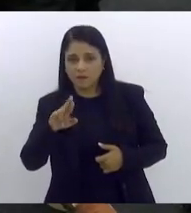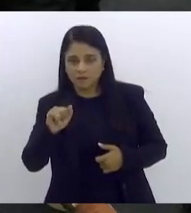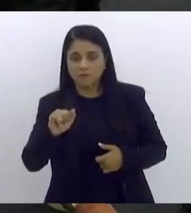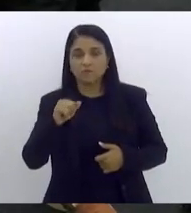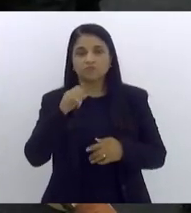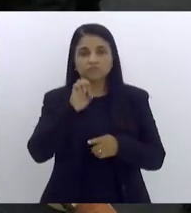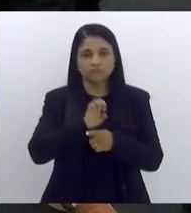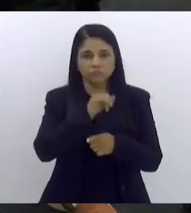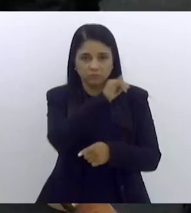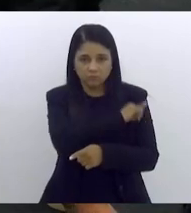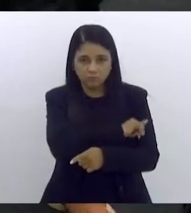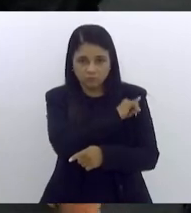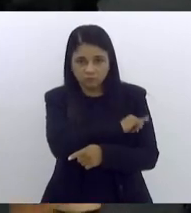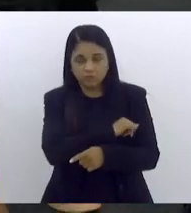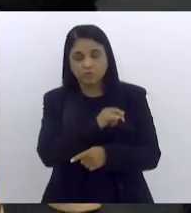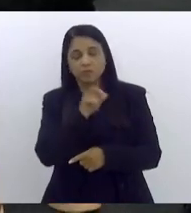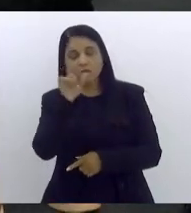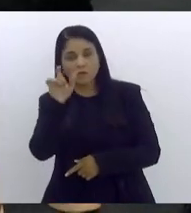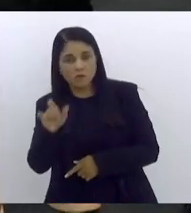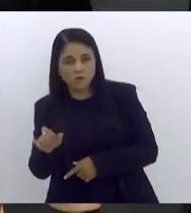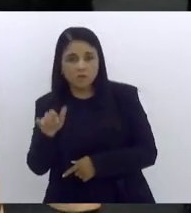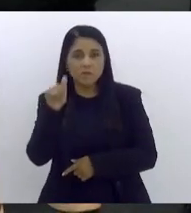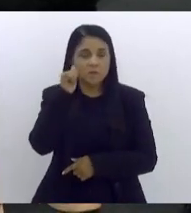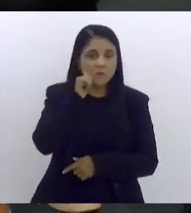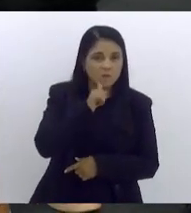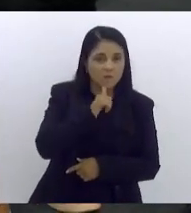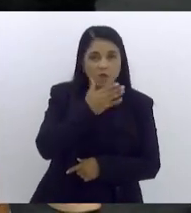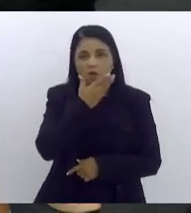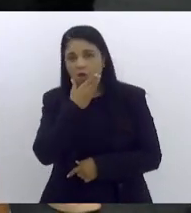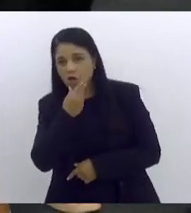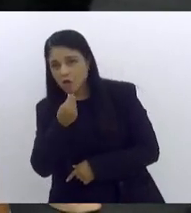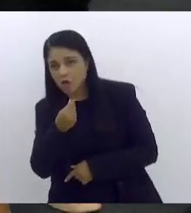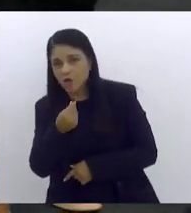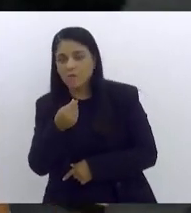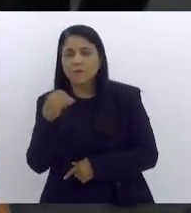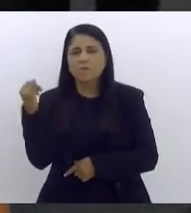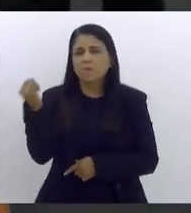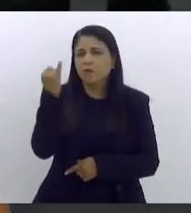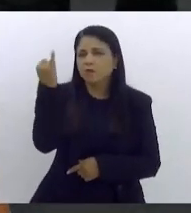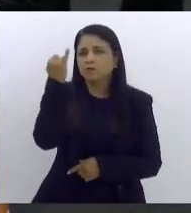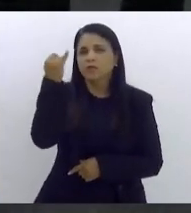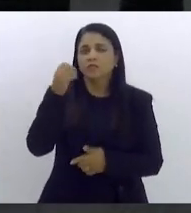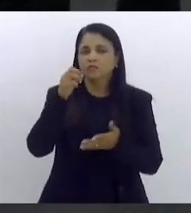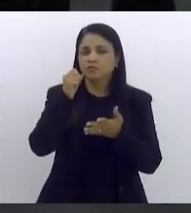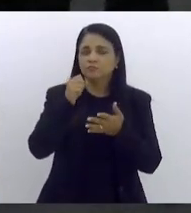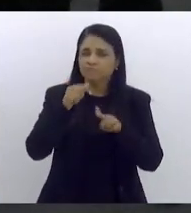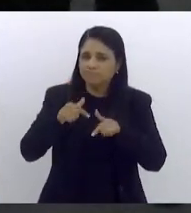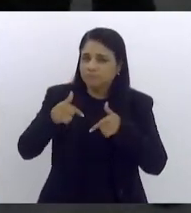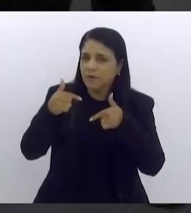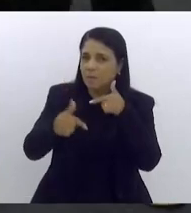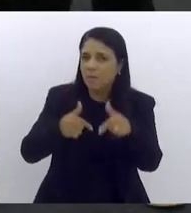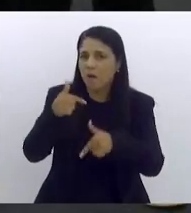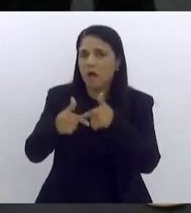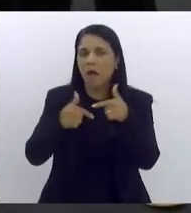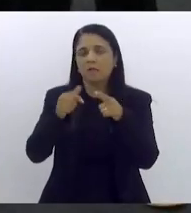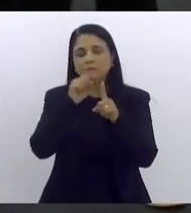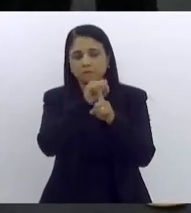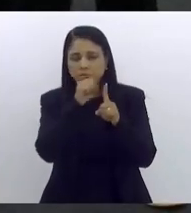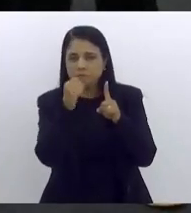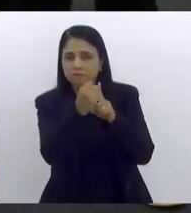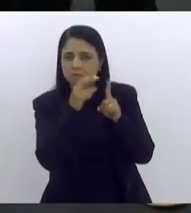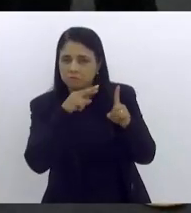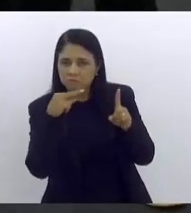dos marisqueiros e das marisqueiras é uma atividade muito importante do ponto de vista cultural, do ponto de vista social, que emprega